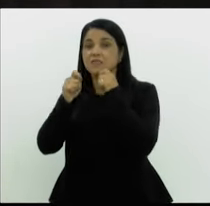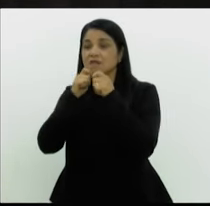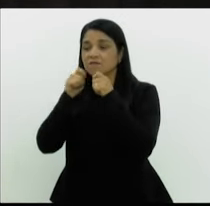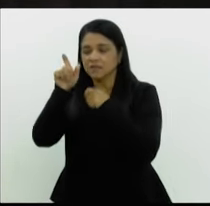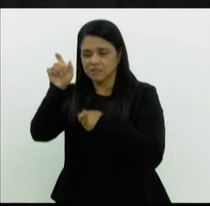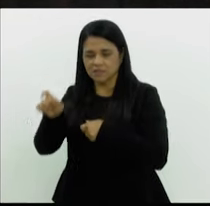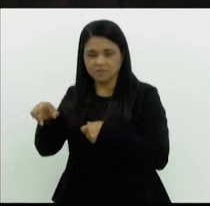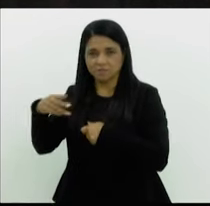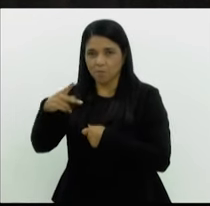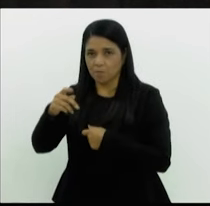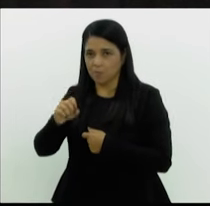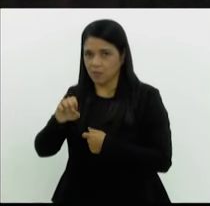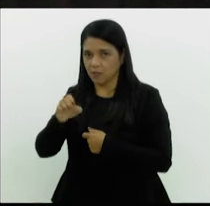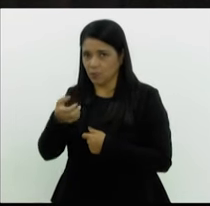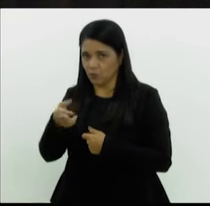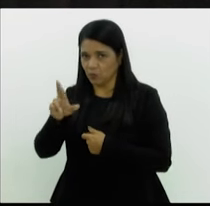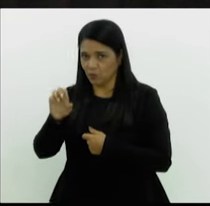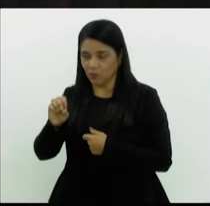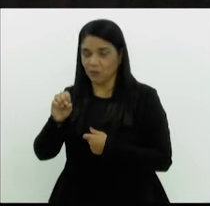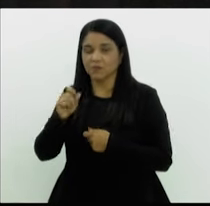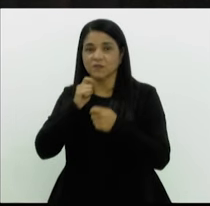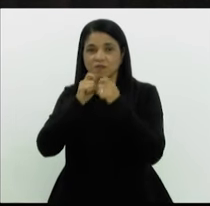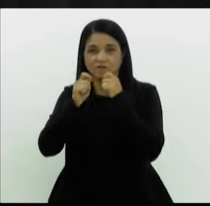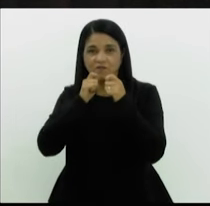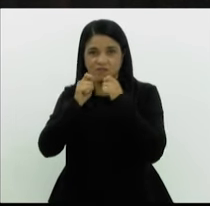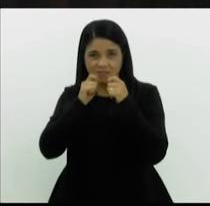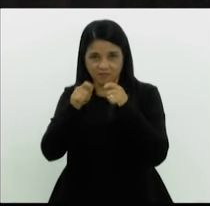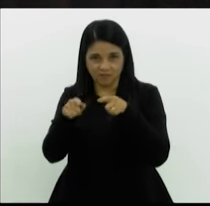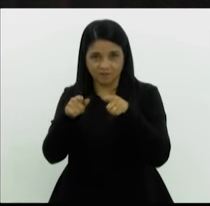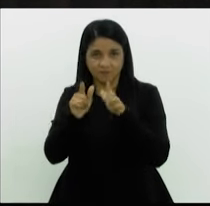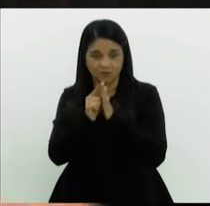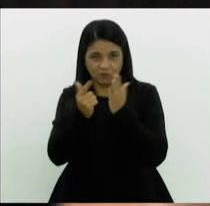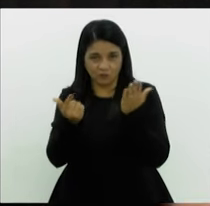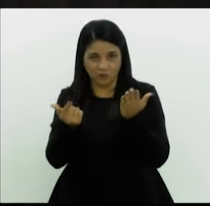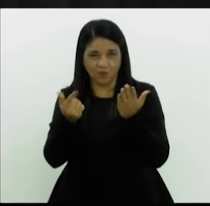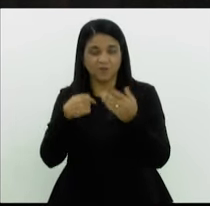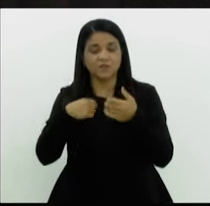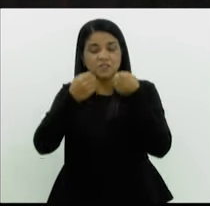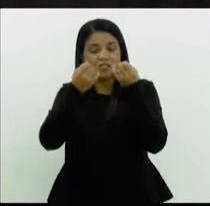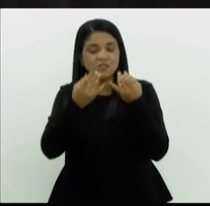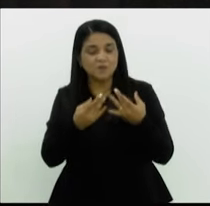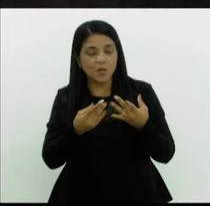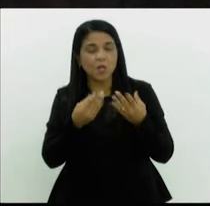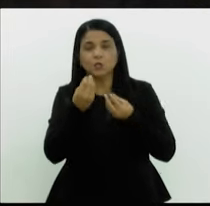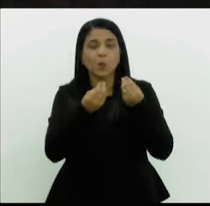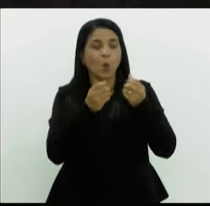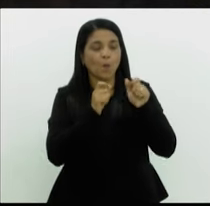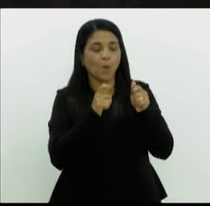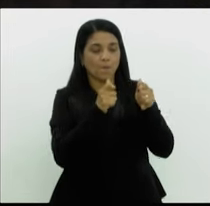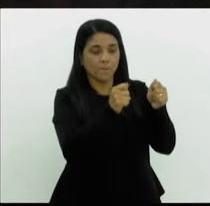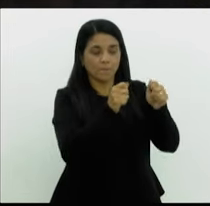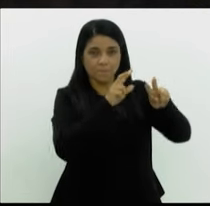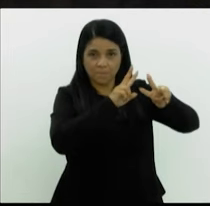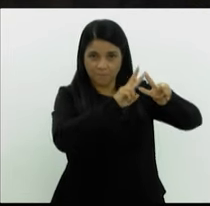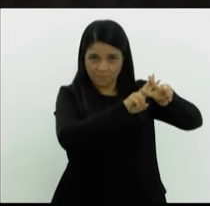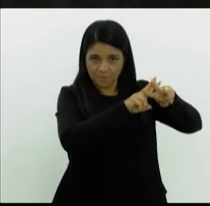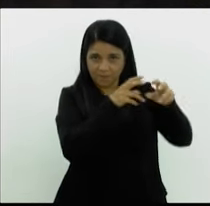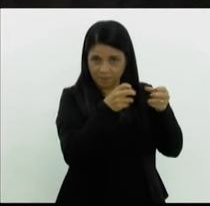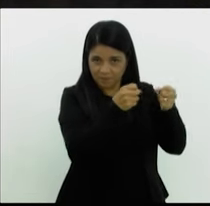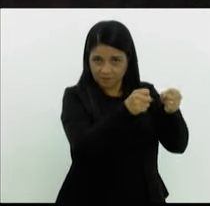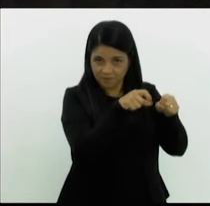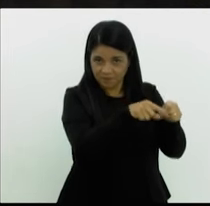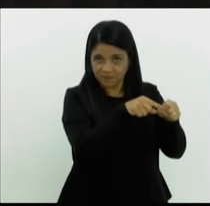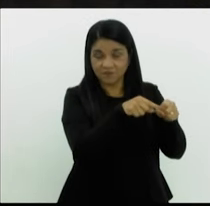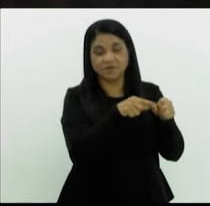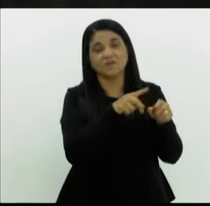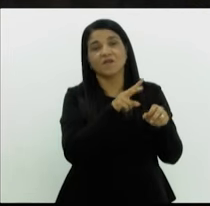Estadão, falando sobre as saidinhas. Deputado Rodrigo Amorim, nós que somos